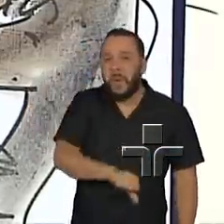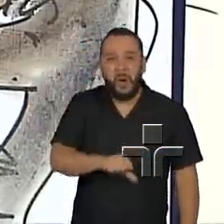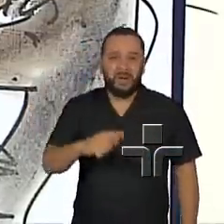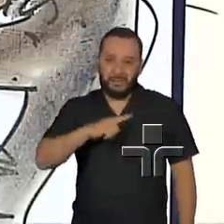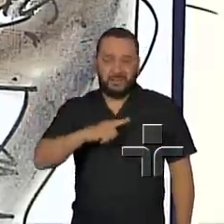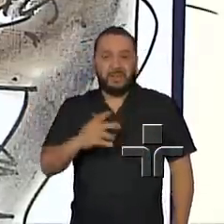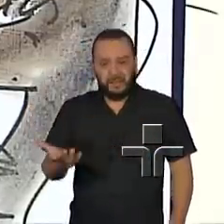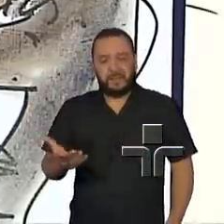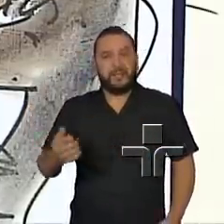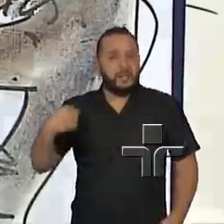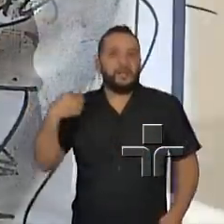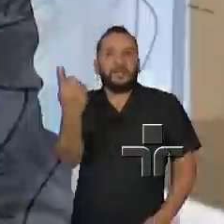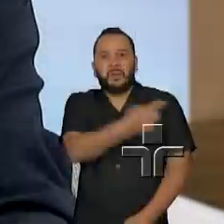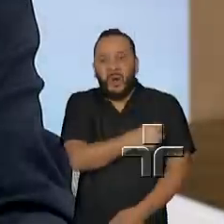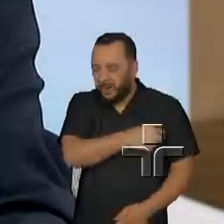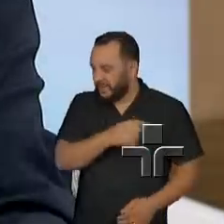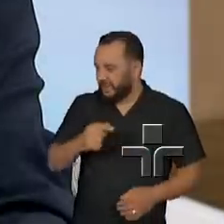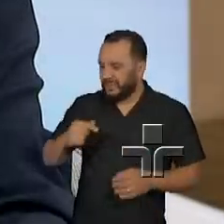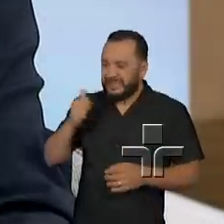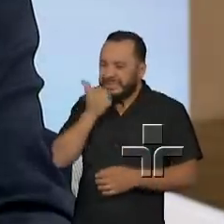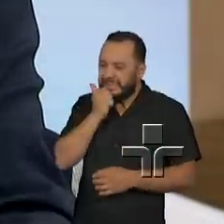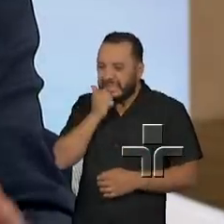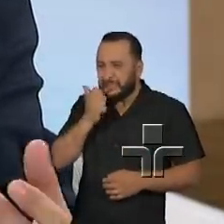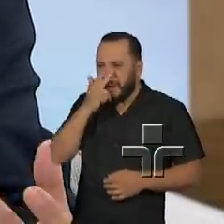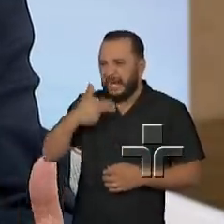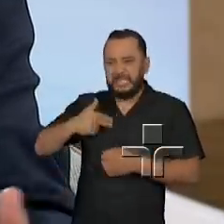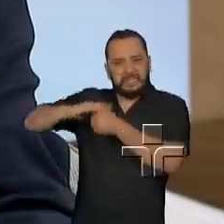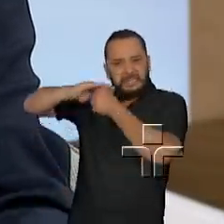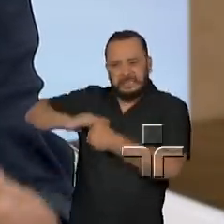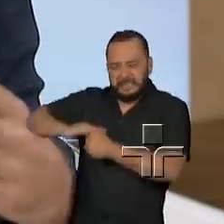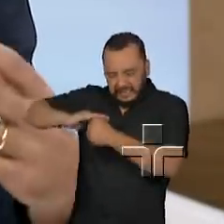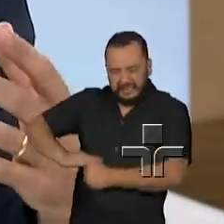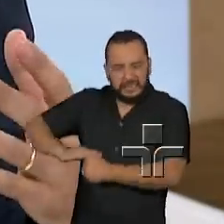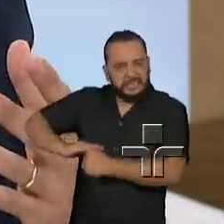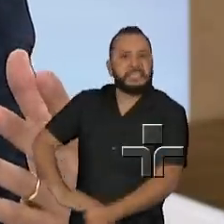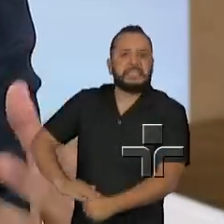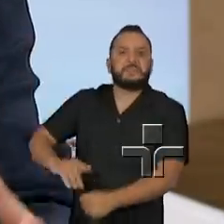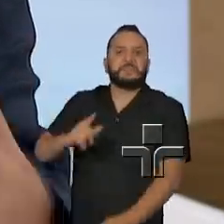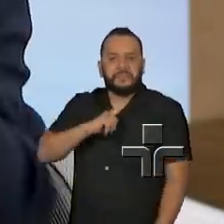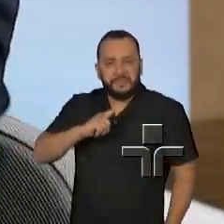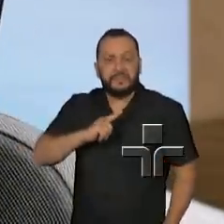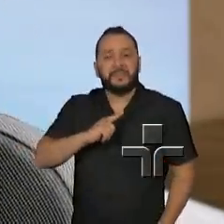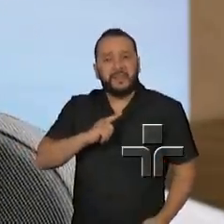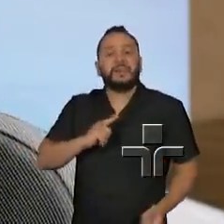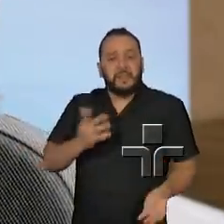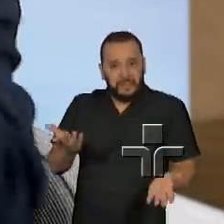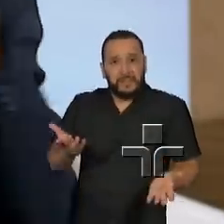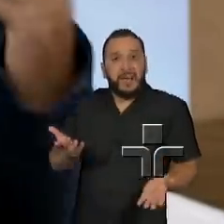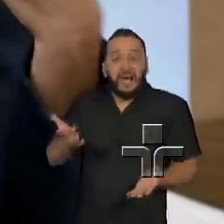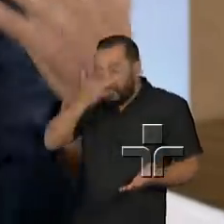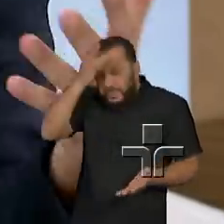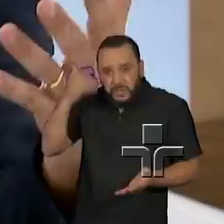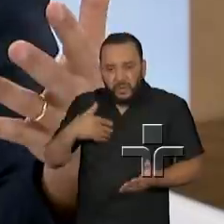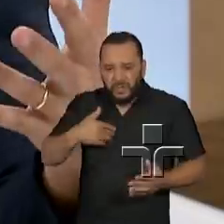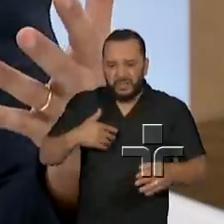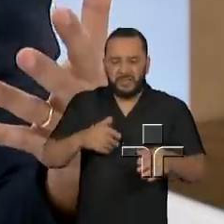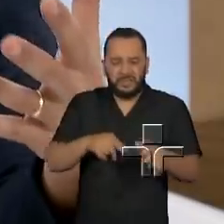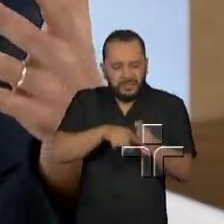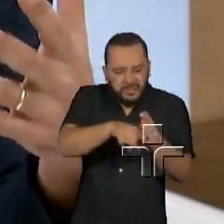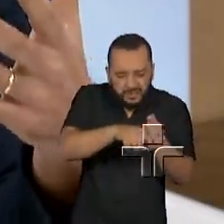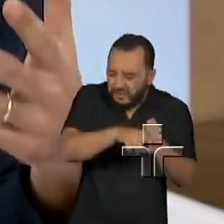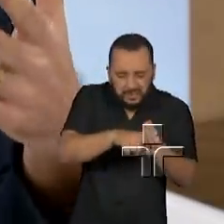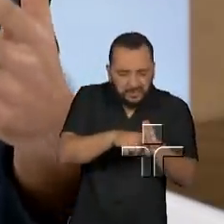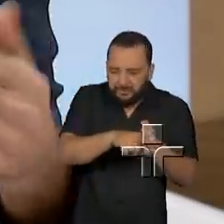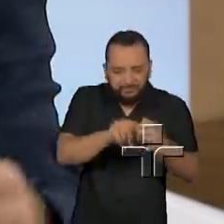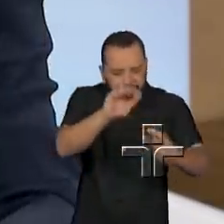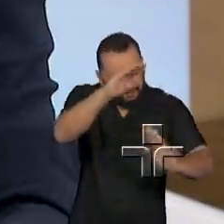acontecendo uma humilhação da ciência brasileira, que está literalmente se mobilizando, fazendo passeatas, deixando a bancada e fazendo manifestações